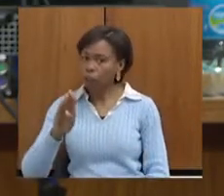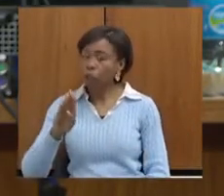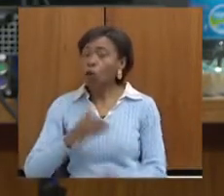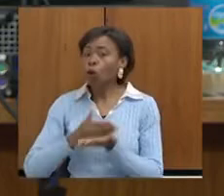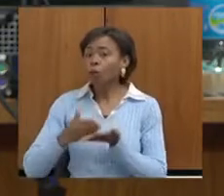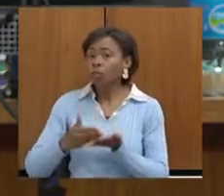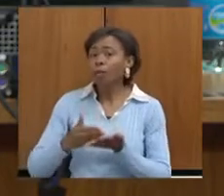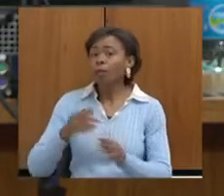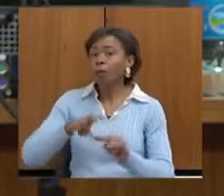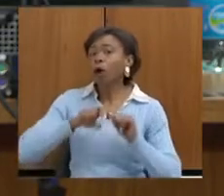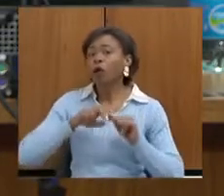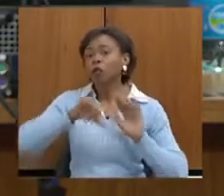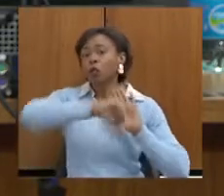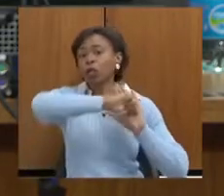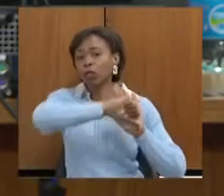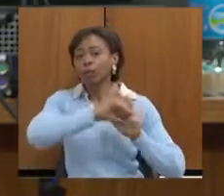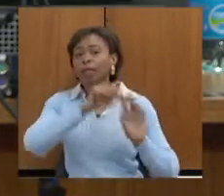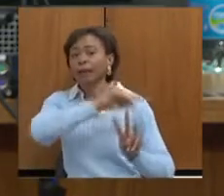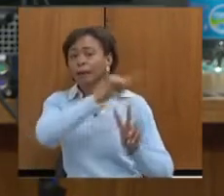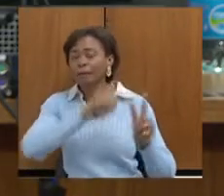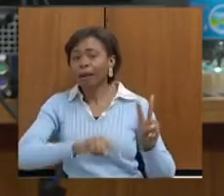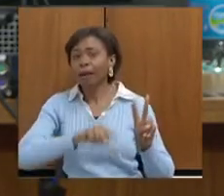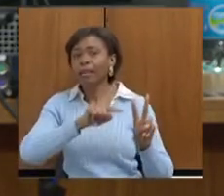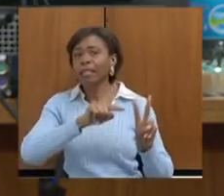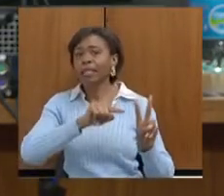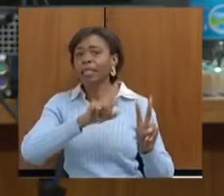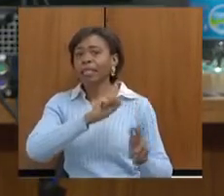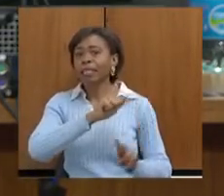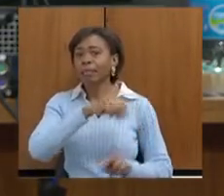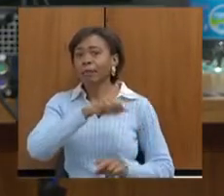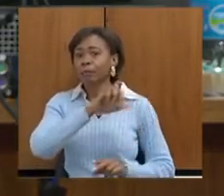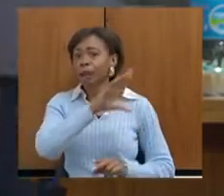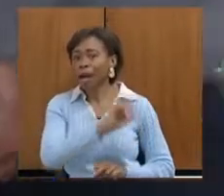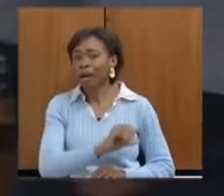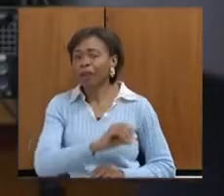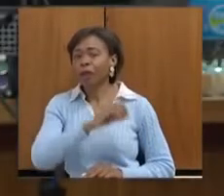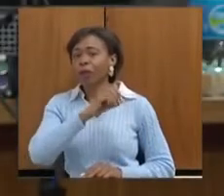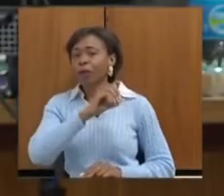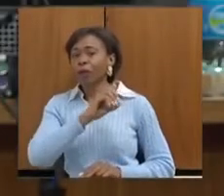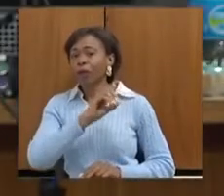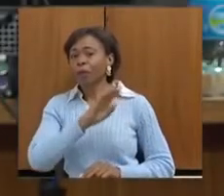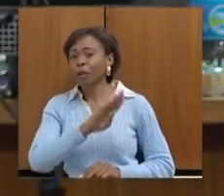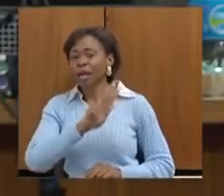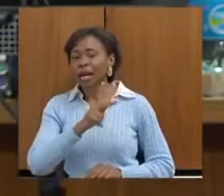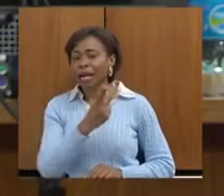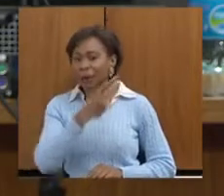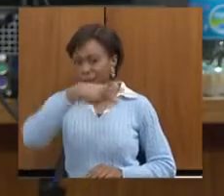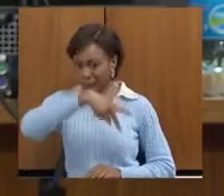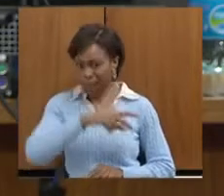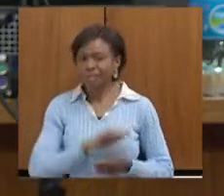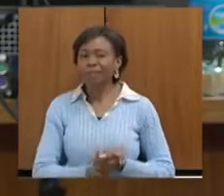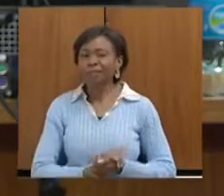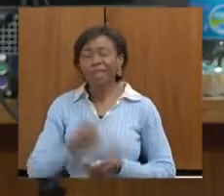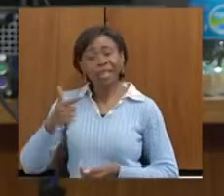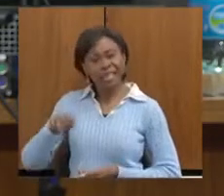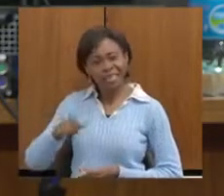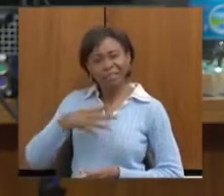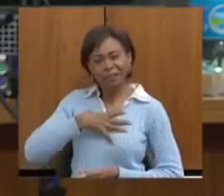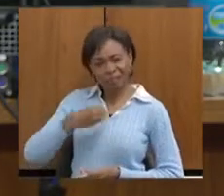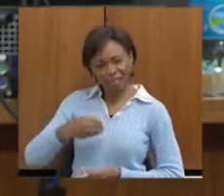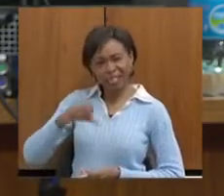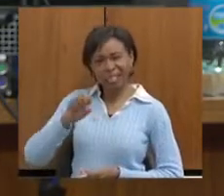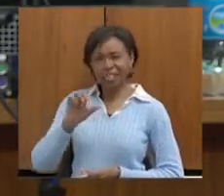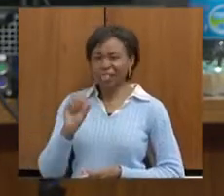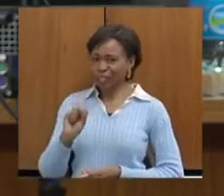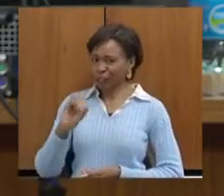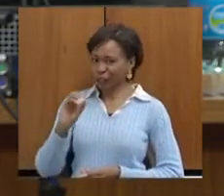marca o bhp mãe da Sofia que eu não posso deixar de dizer né e eu quero que trazer um